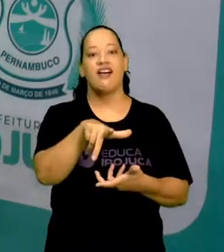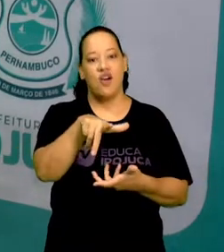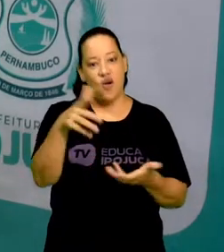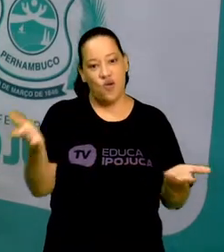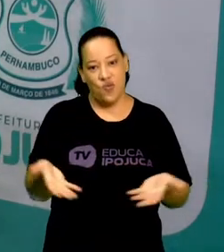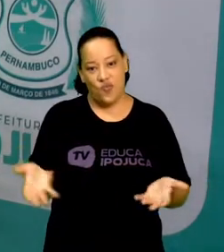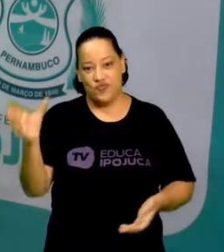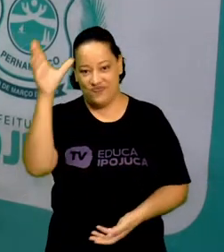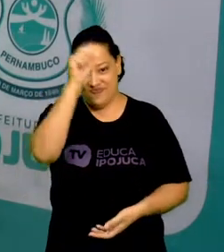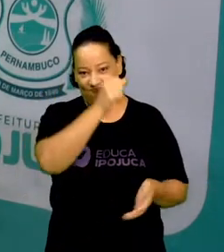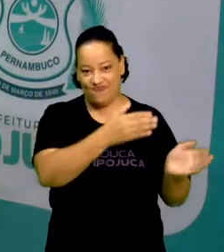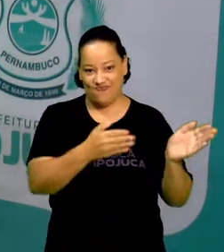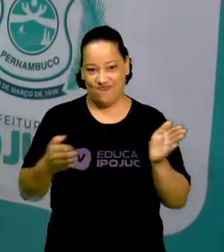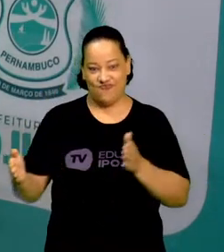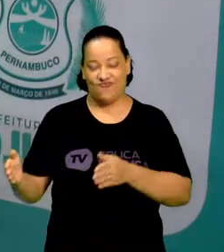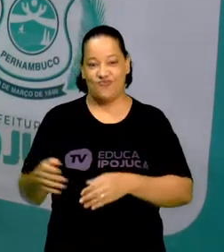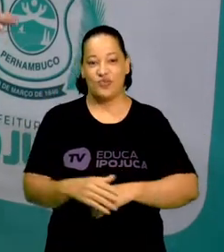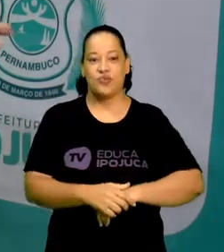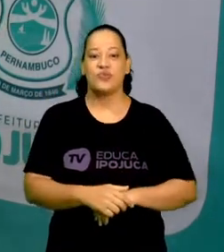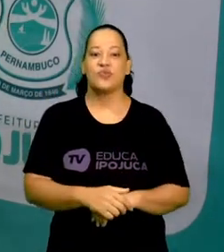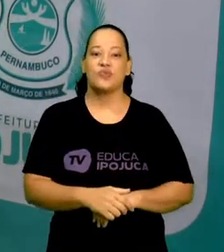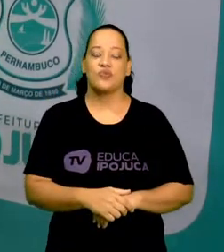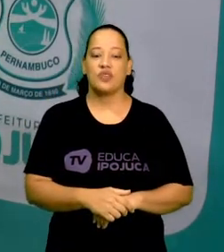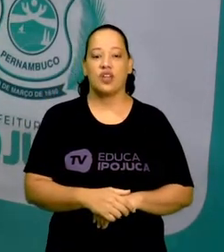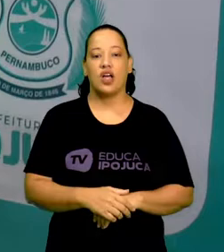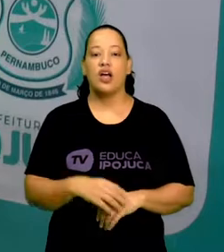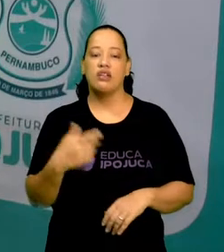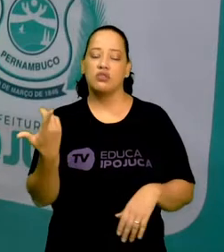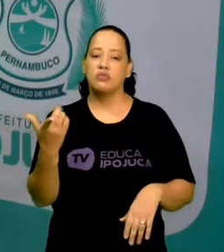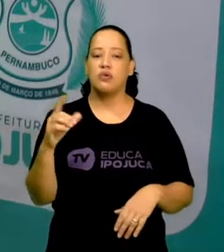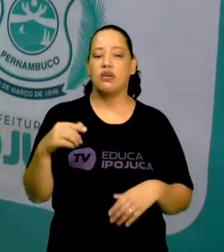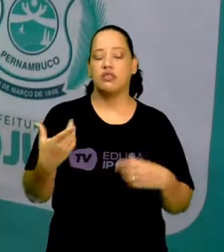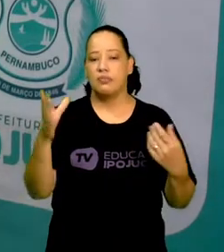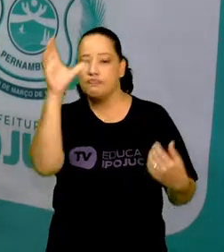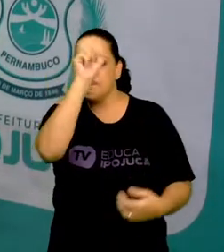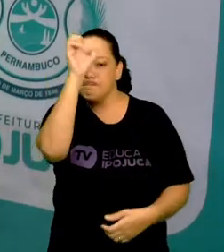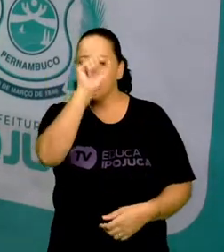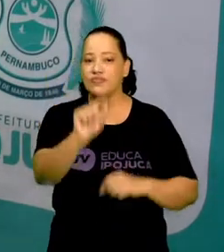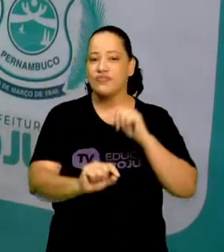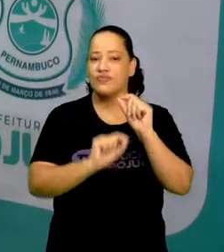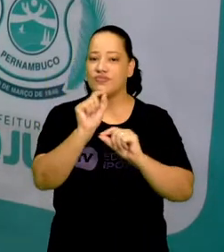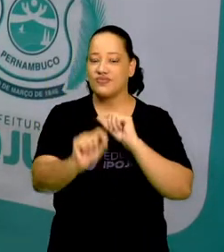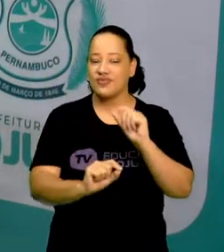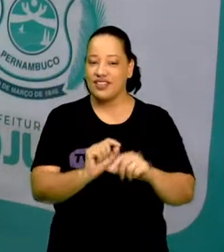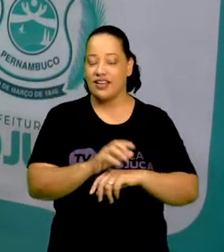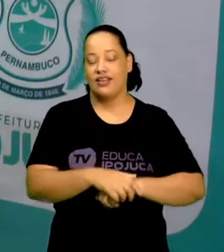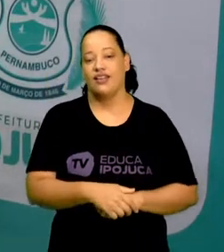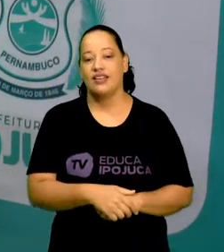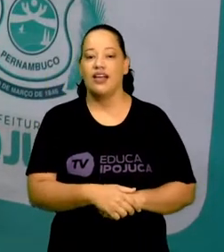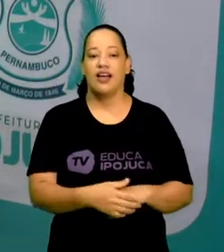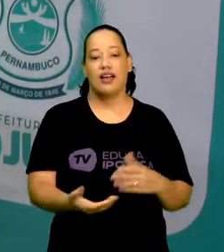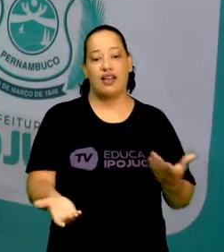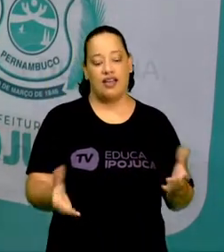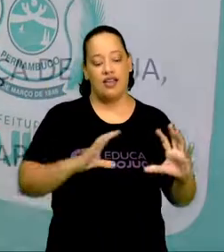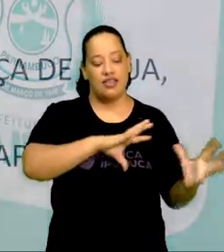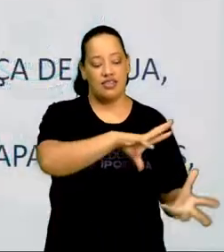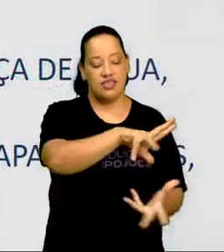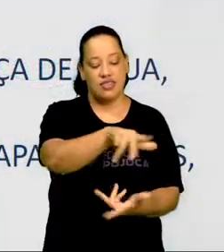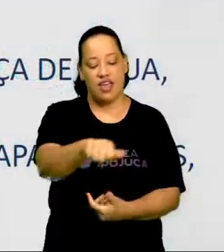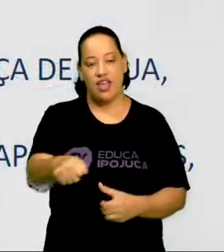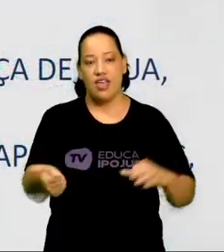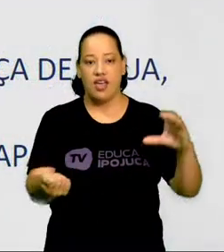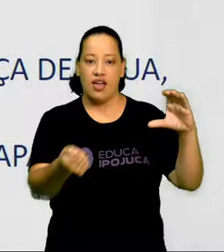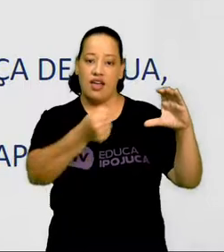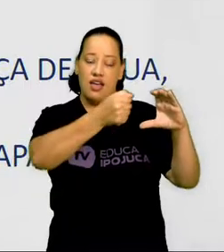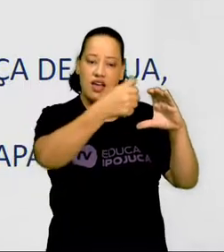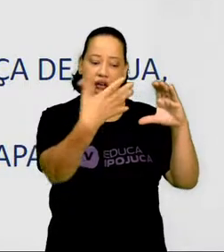visualizar por aqui. E o que iremos debater nessa aula? As características da Terra, o seu